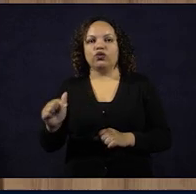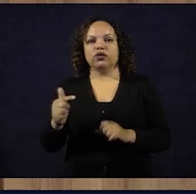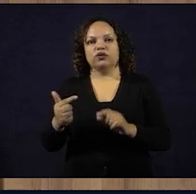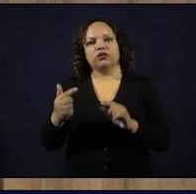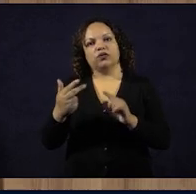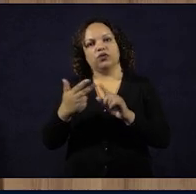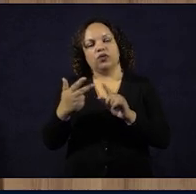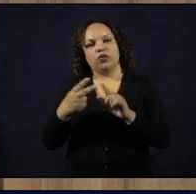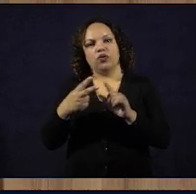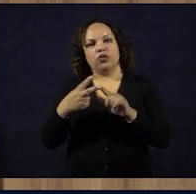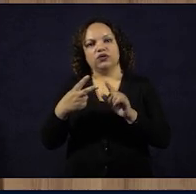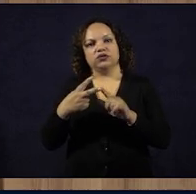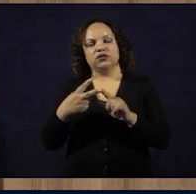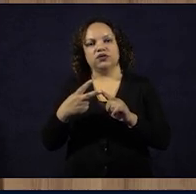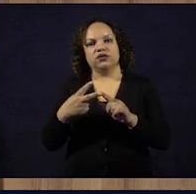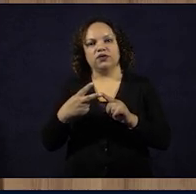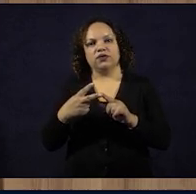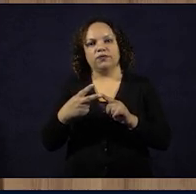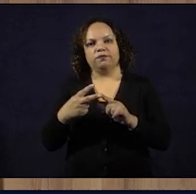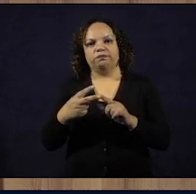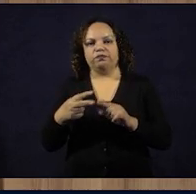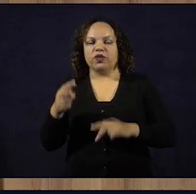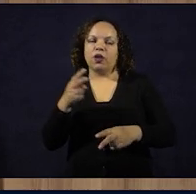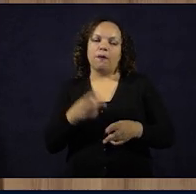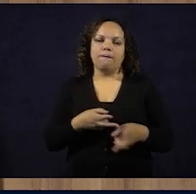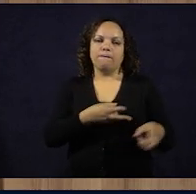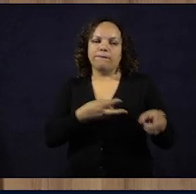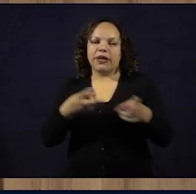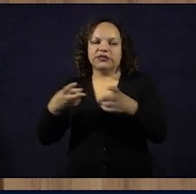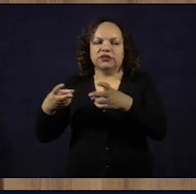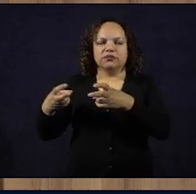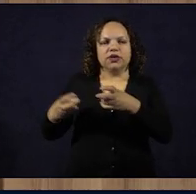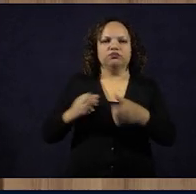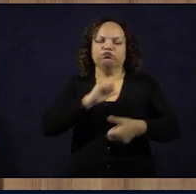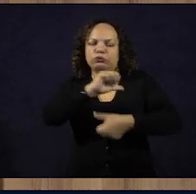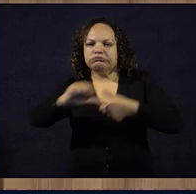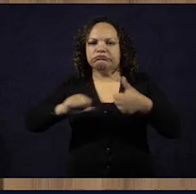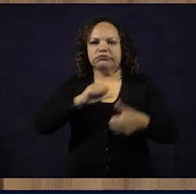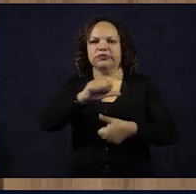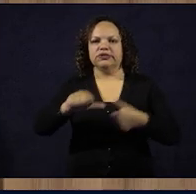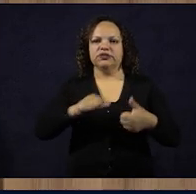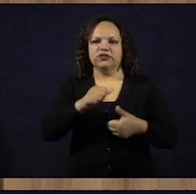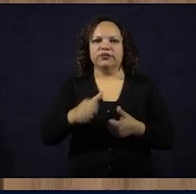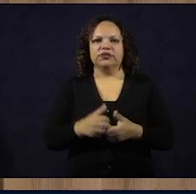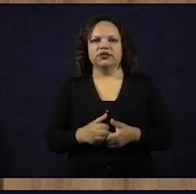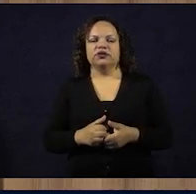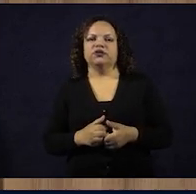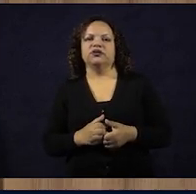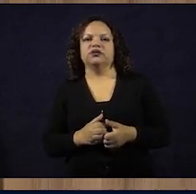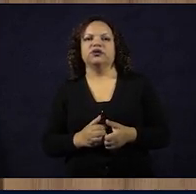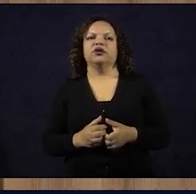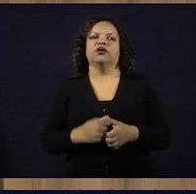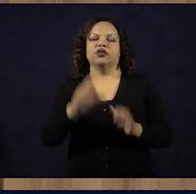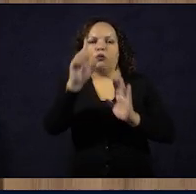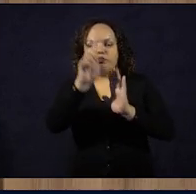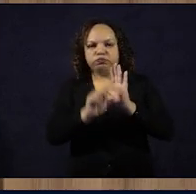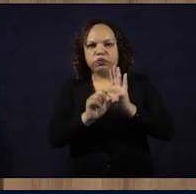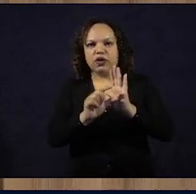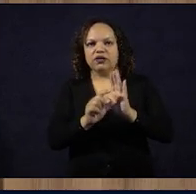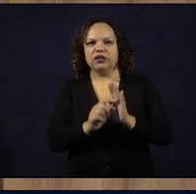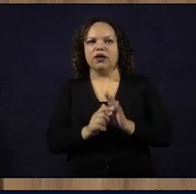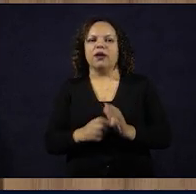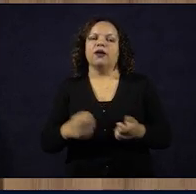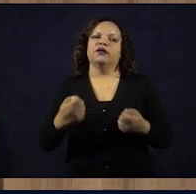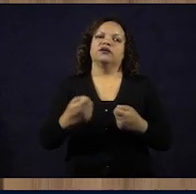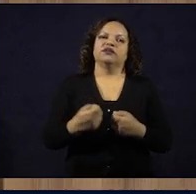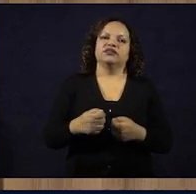olhando para frente né Essa questão dessas reformas enfim que permitiram essa queda da taxa de juros Será que